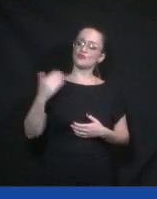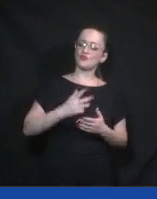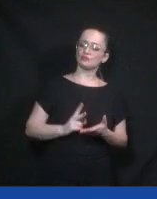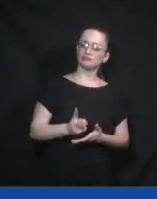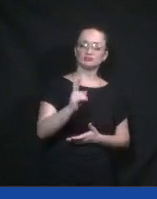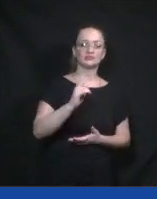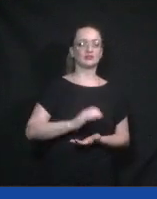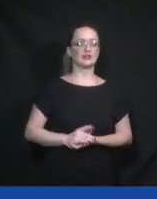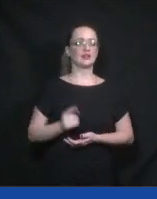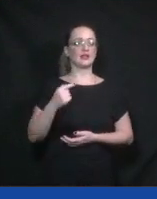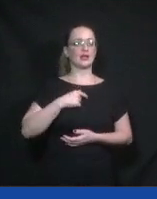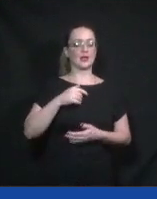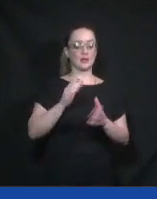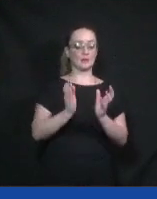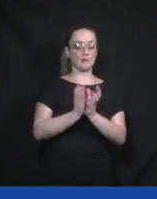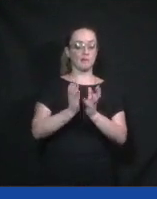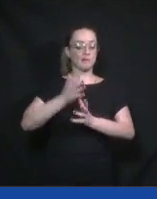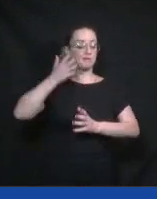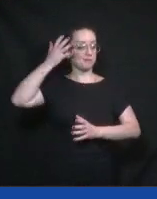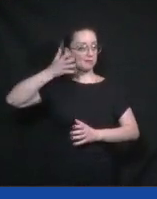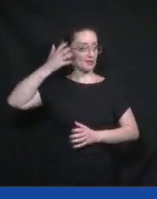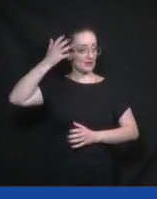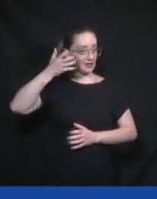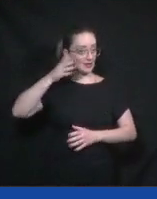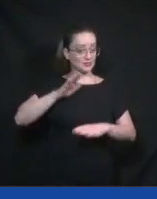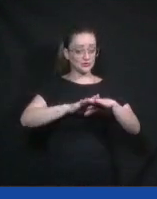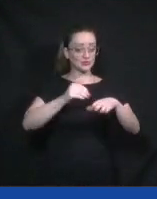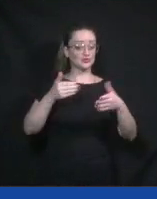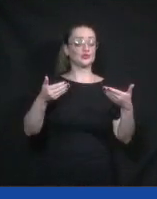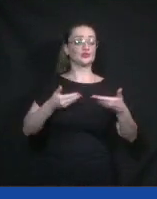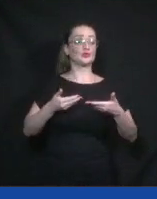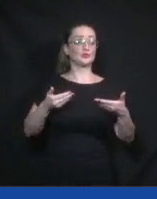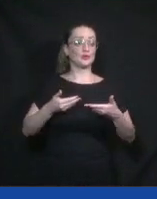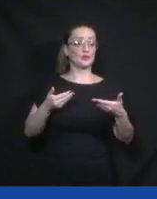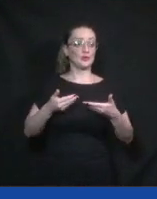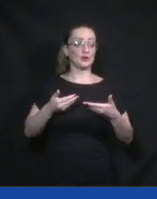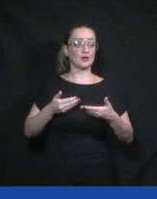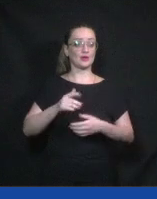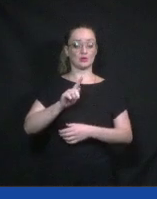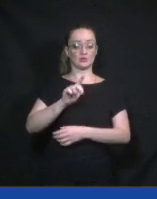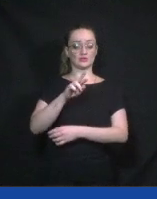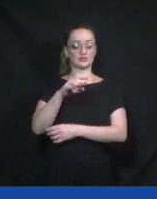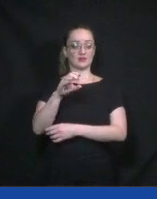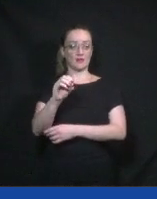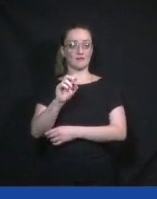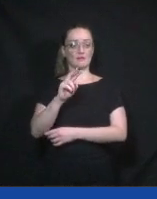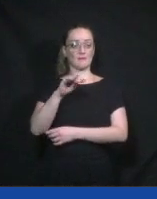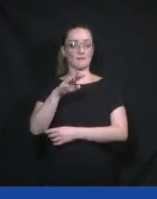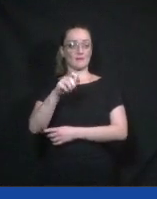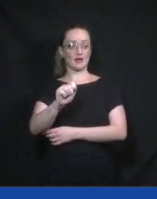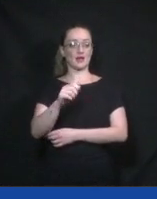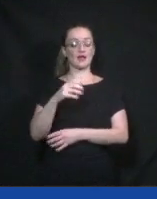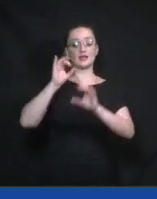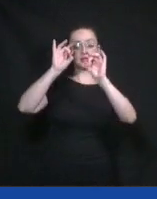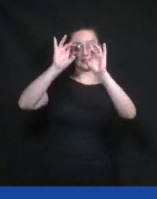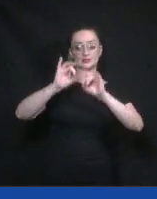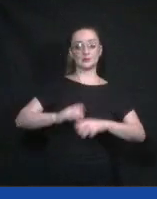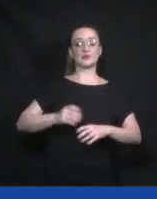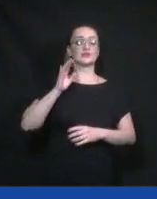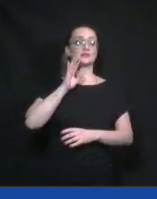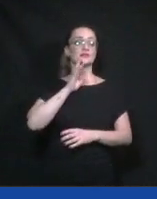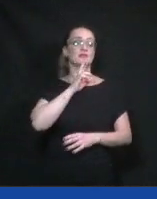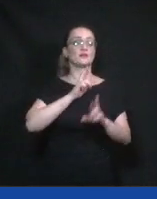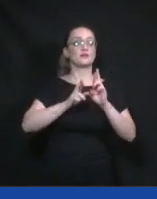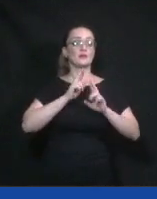a esse bloco de palestras eu sou agora gostava Maia especialista em soluções colaborativas